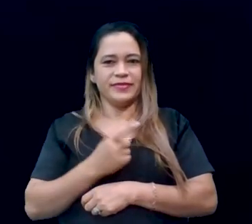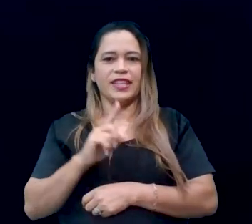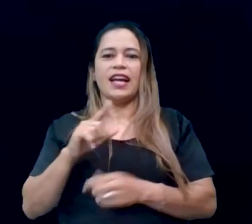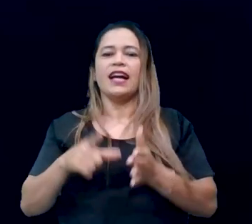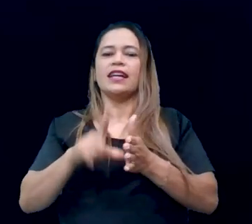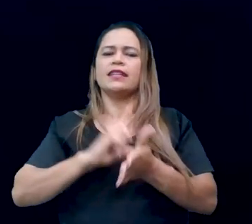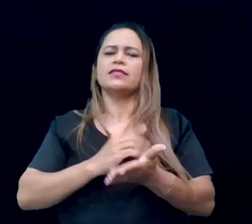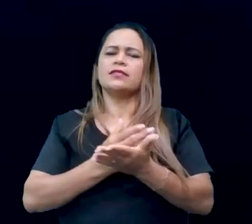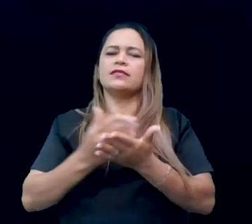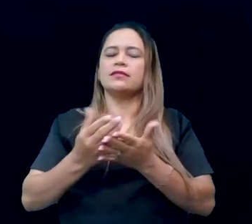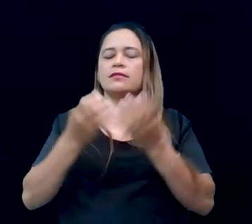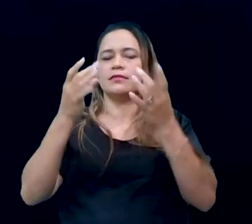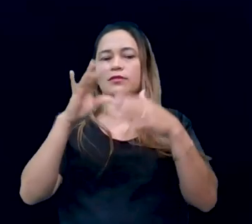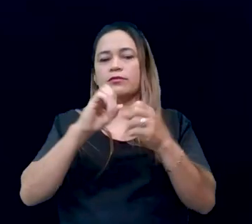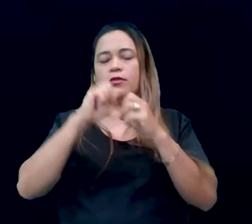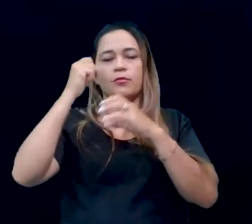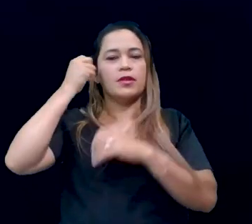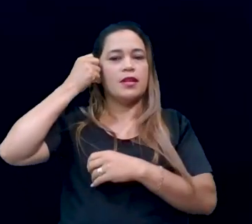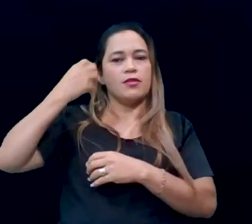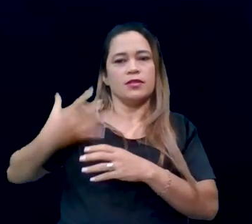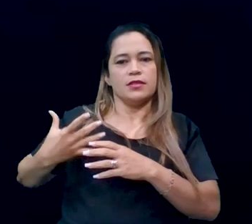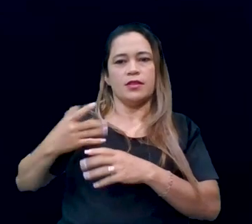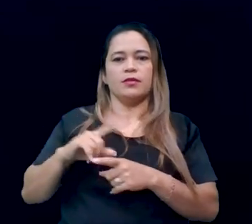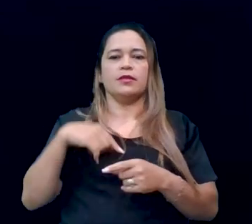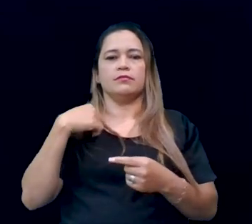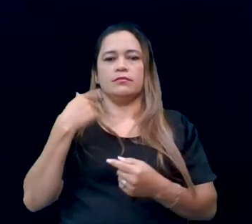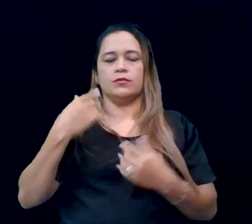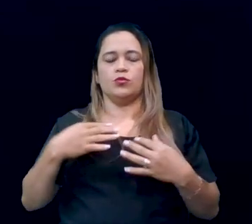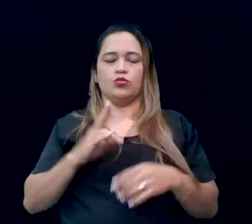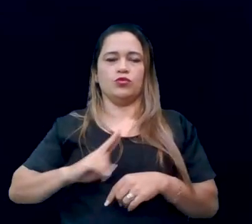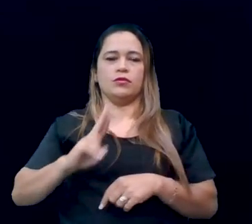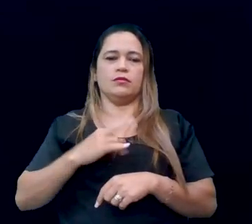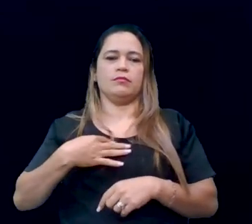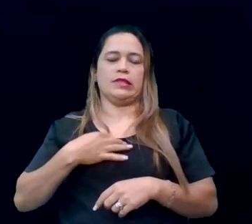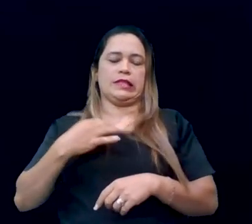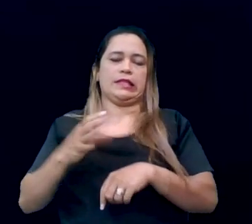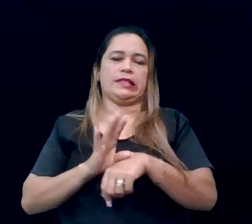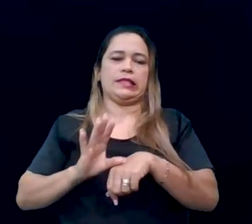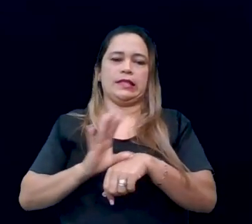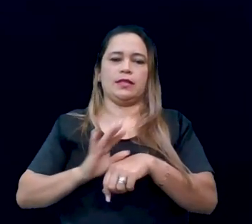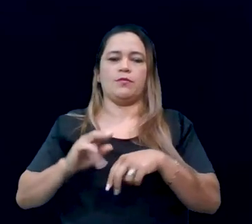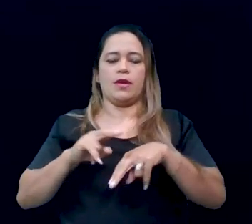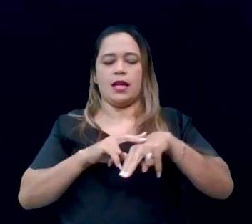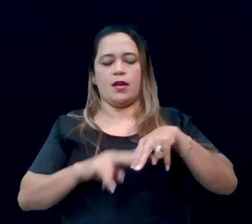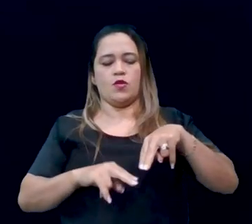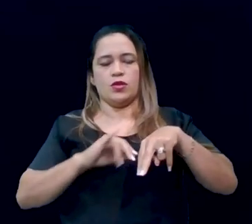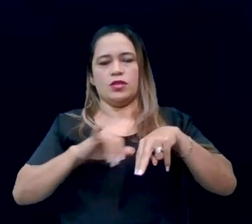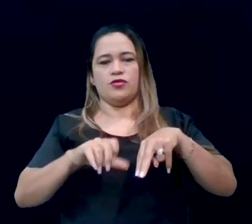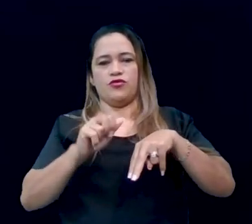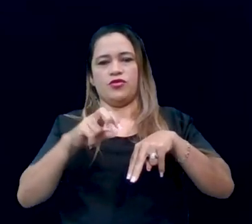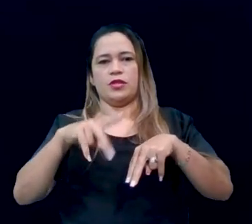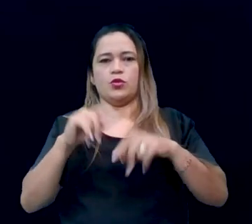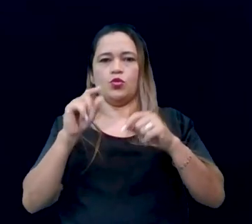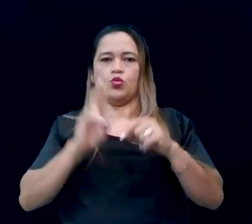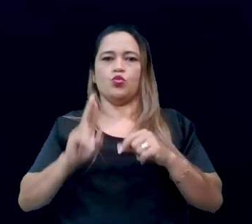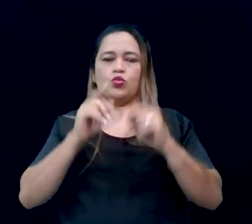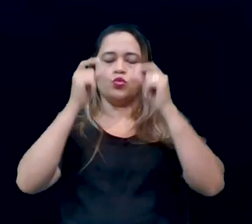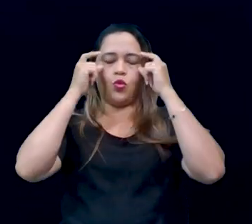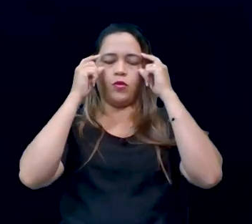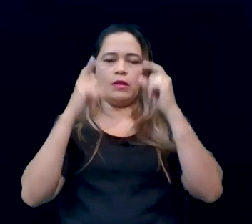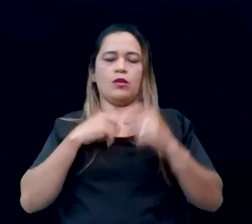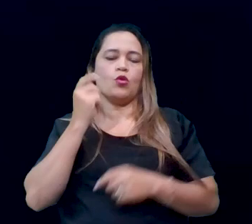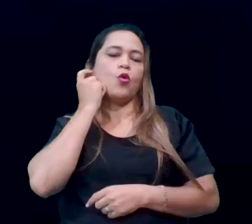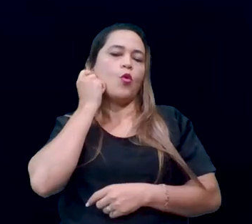começar a nossa aulinha, vou fazer minha autodescrição. Estou usando uma camiseta cinza, uma calça jeans, uso óculos, tenho 2